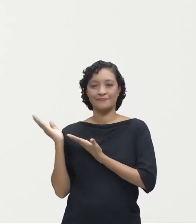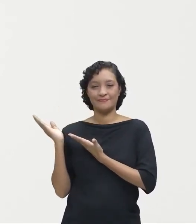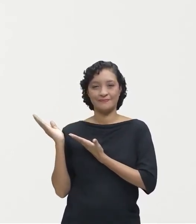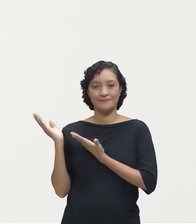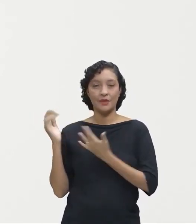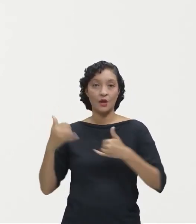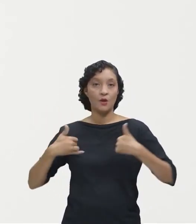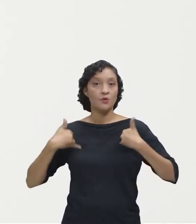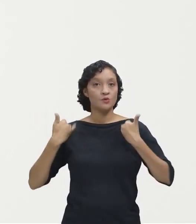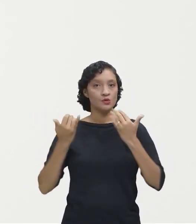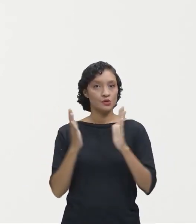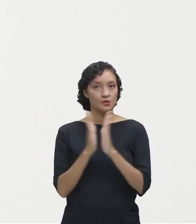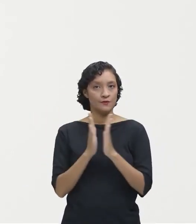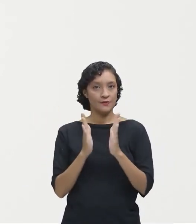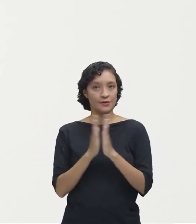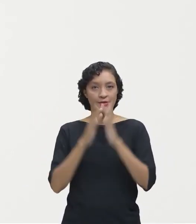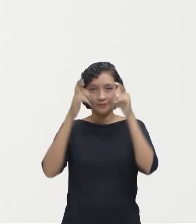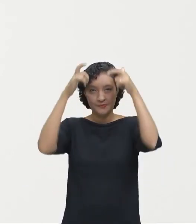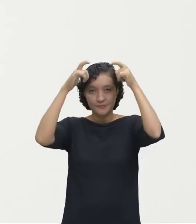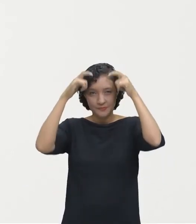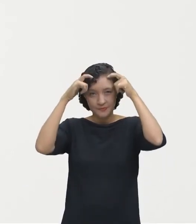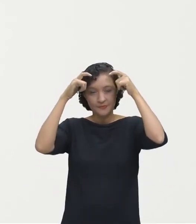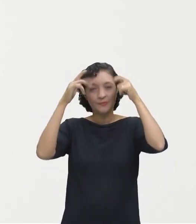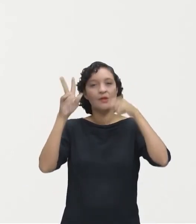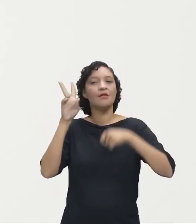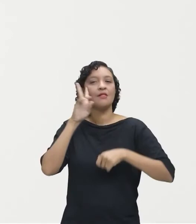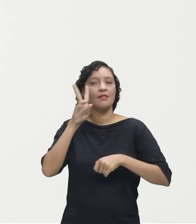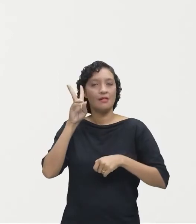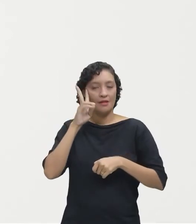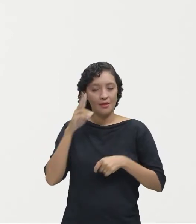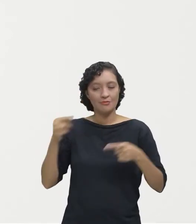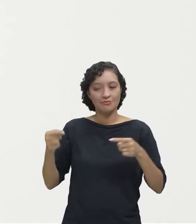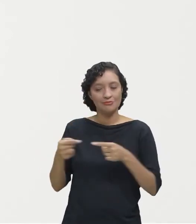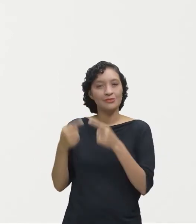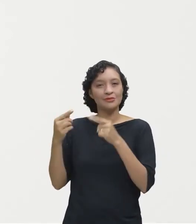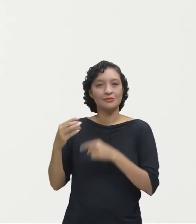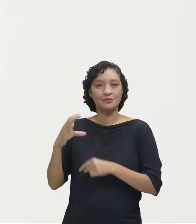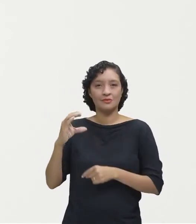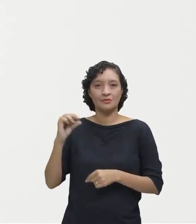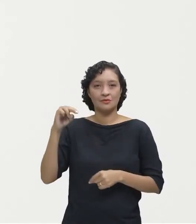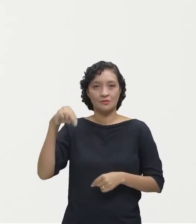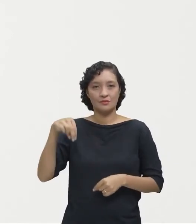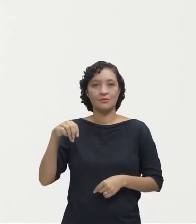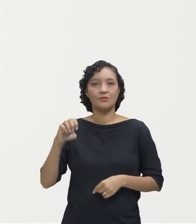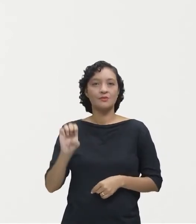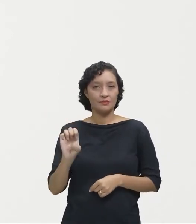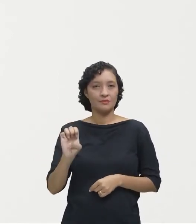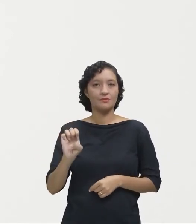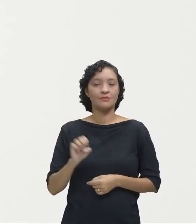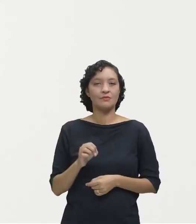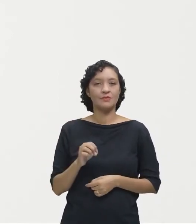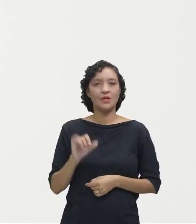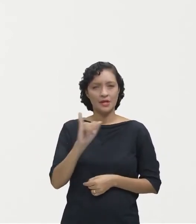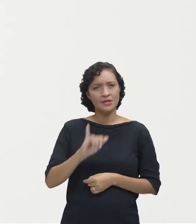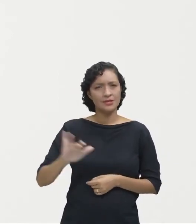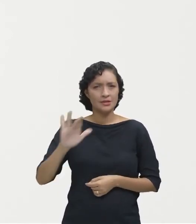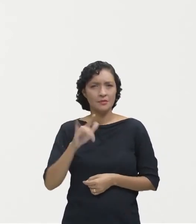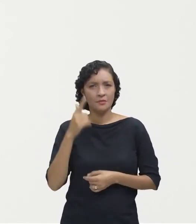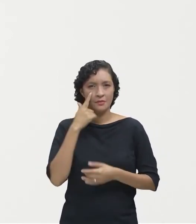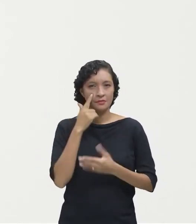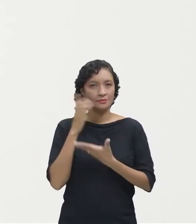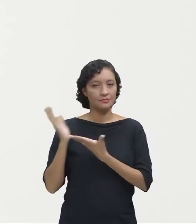de aniversário nos lembram um cone. Essas formas que vocês estão vendo